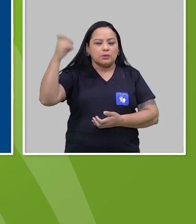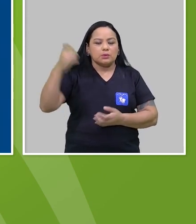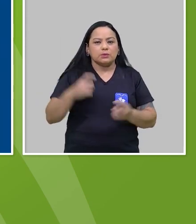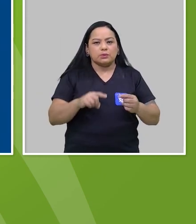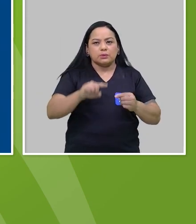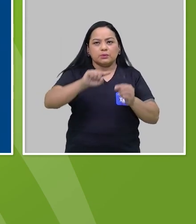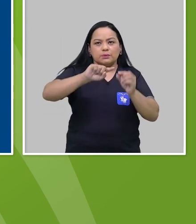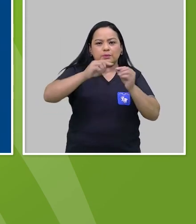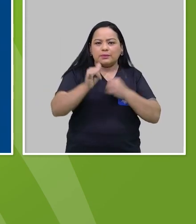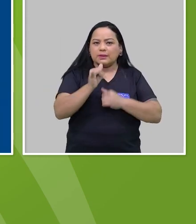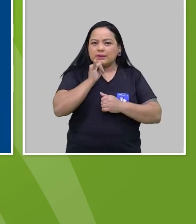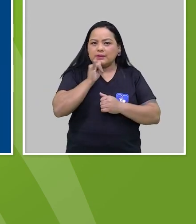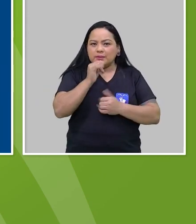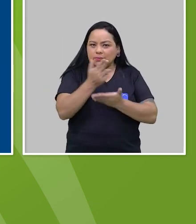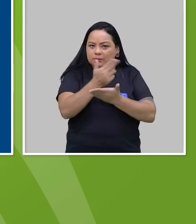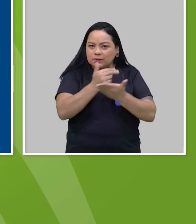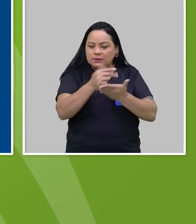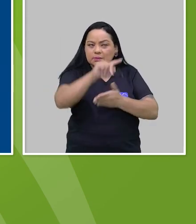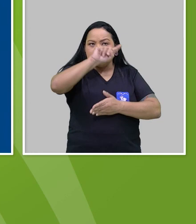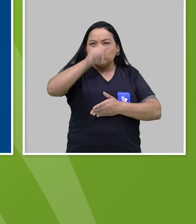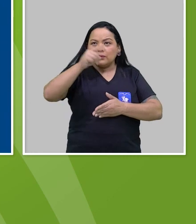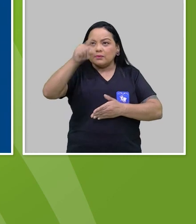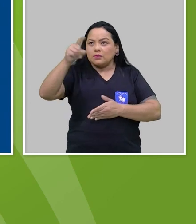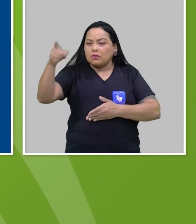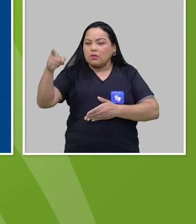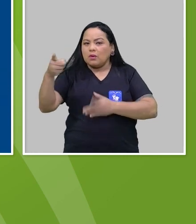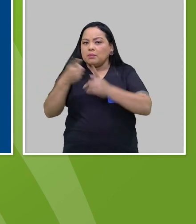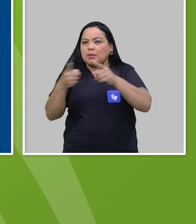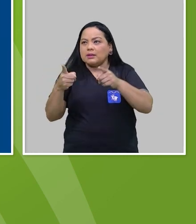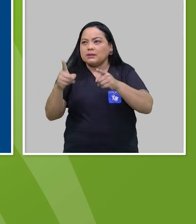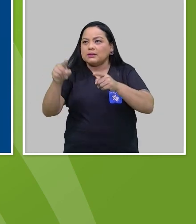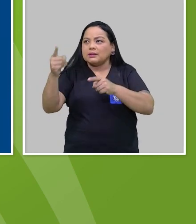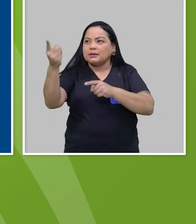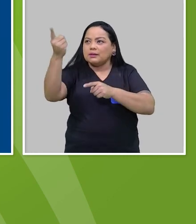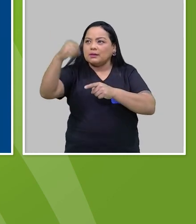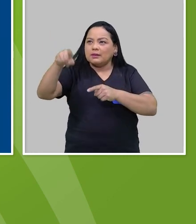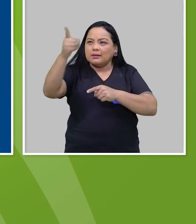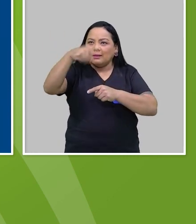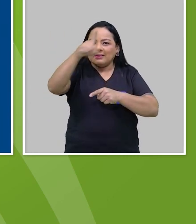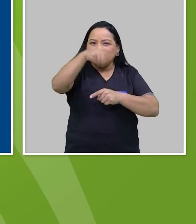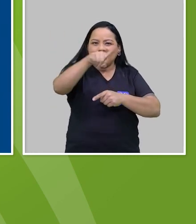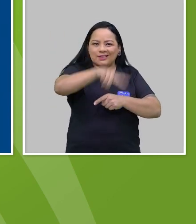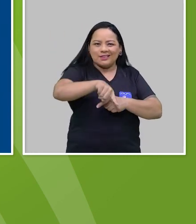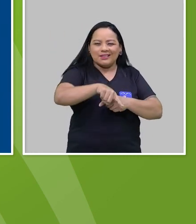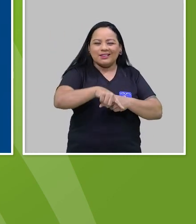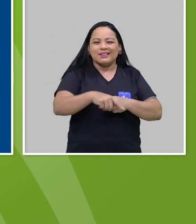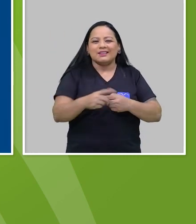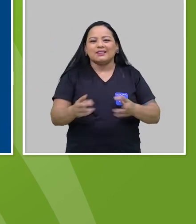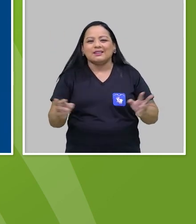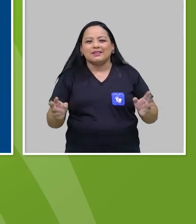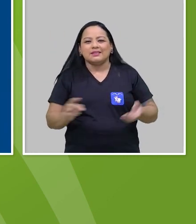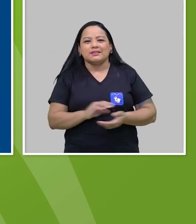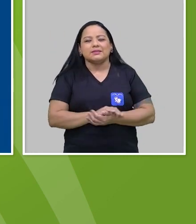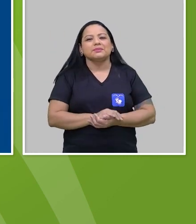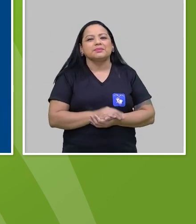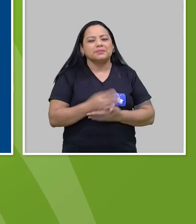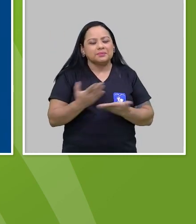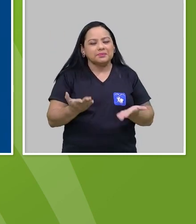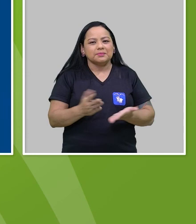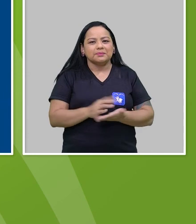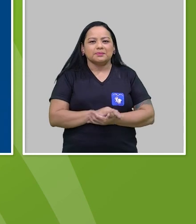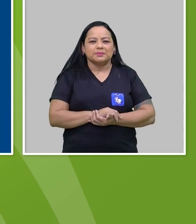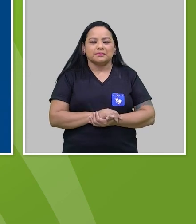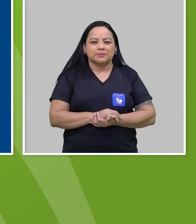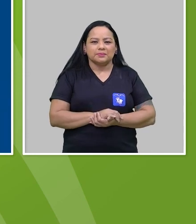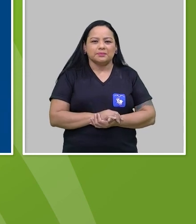vai, mas ele também vai voltar, ok? Então, eu tenho a reflexão.